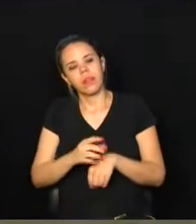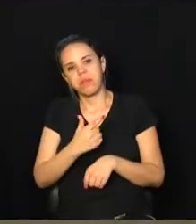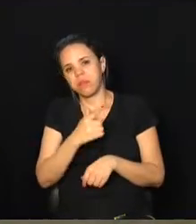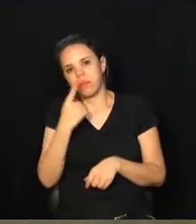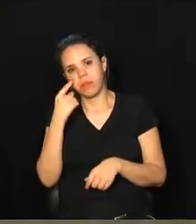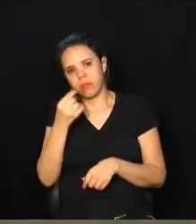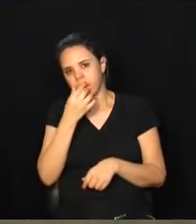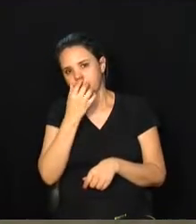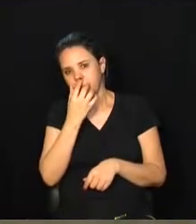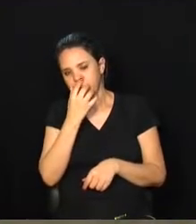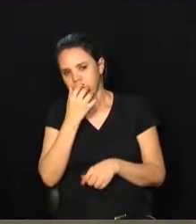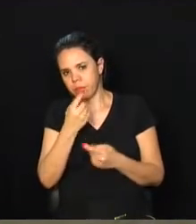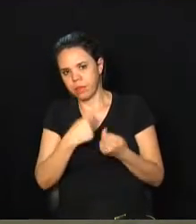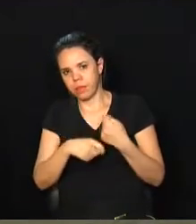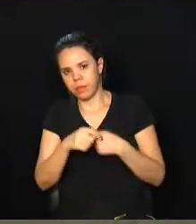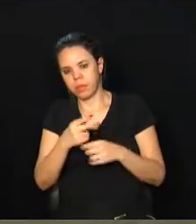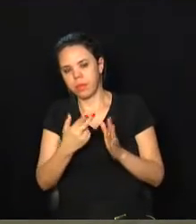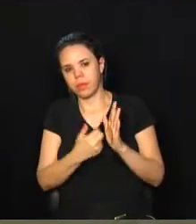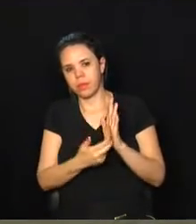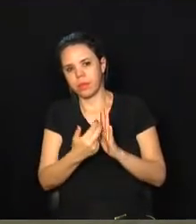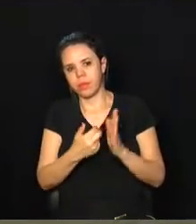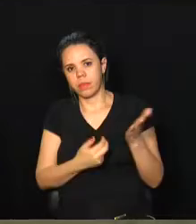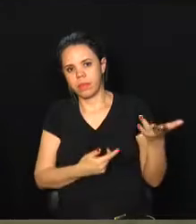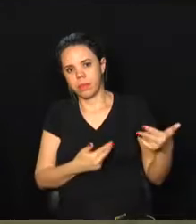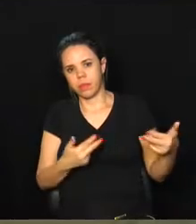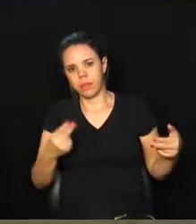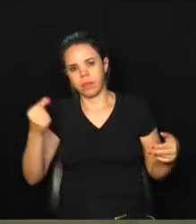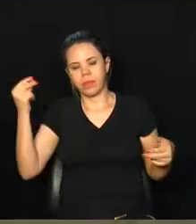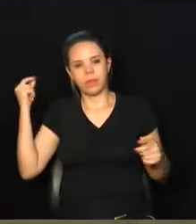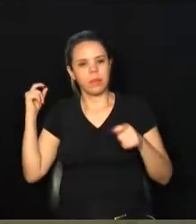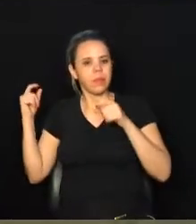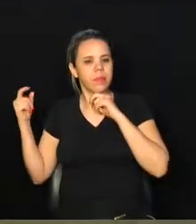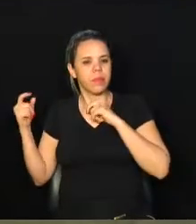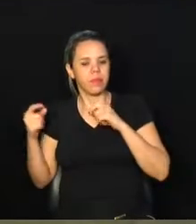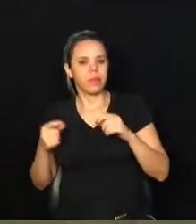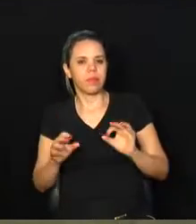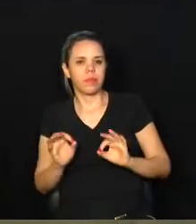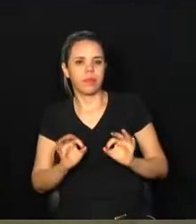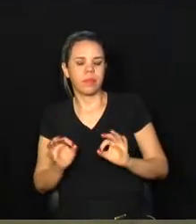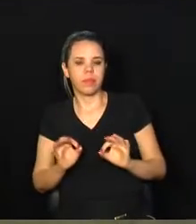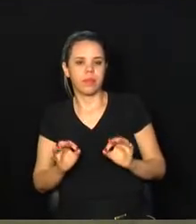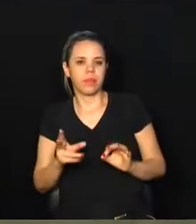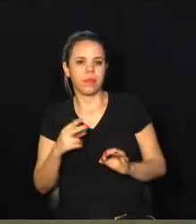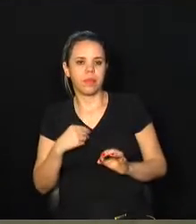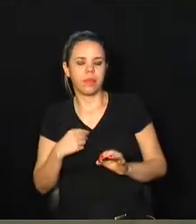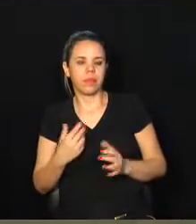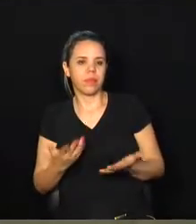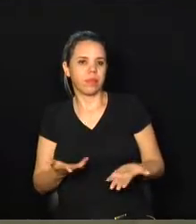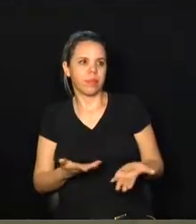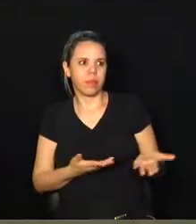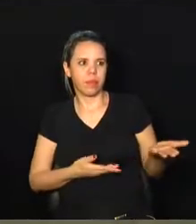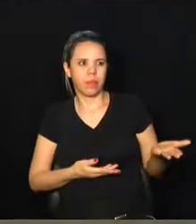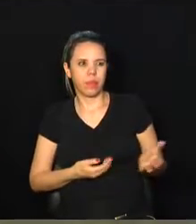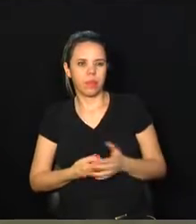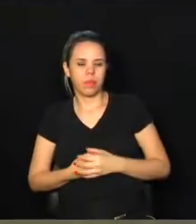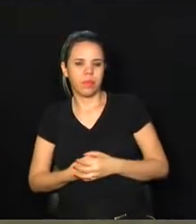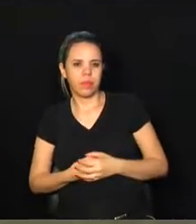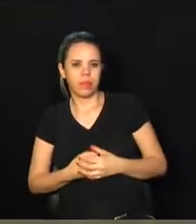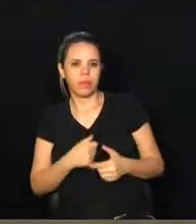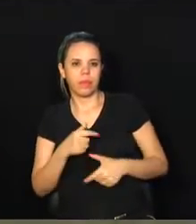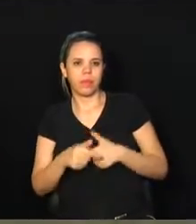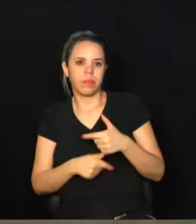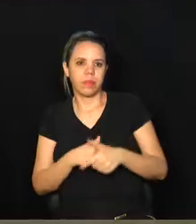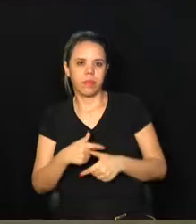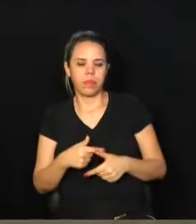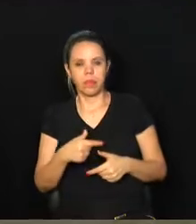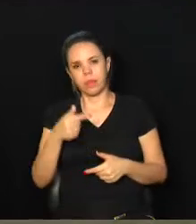muito, porque o meu negócio até desenho à mão, aquelas coisas antigas, parametrizar, para mim, dava horror. Mas trabalho de